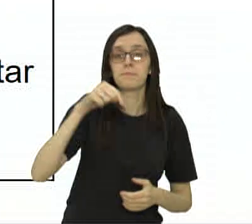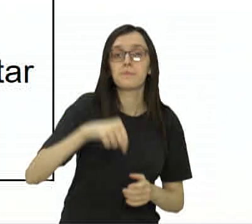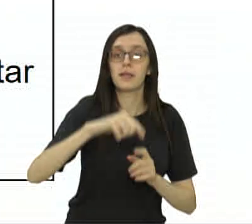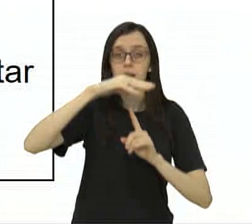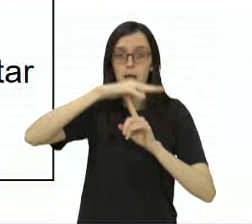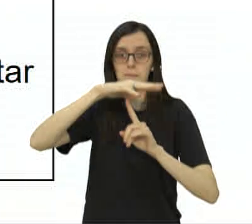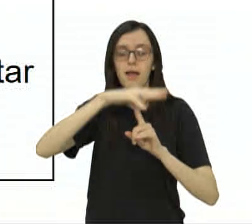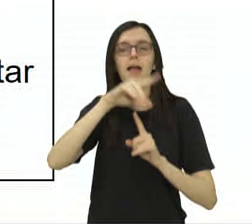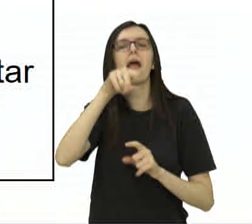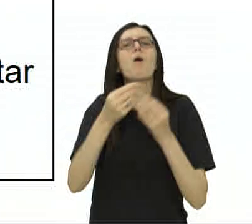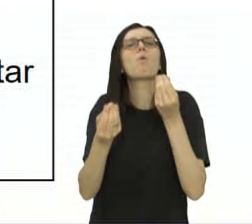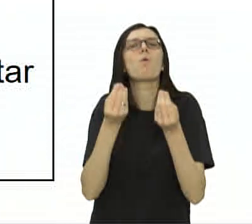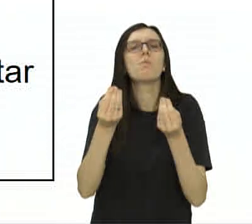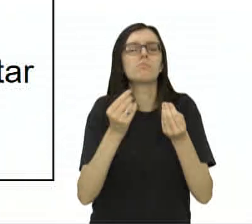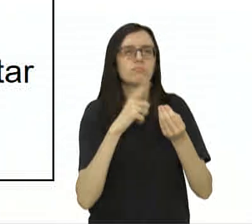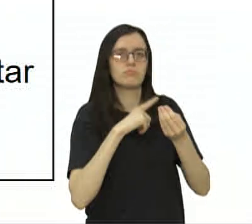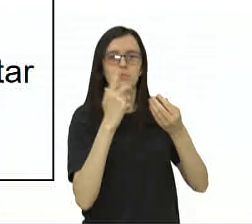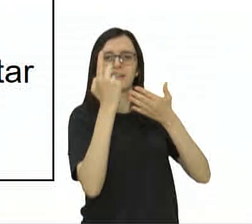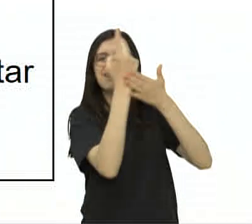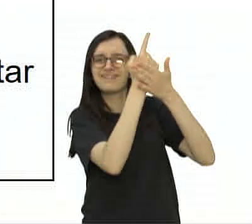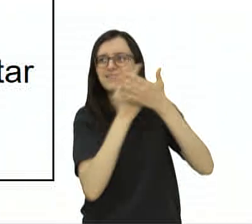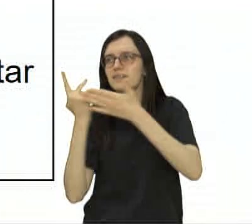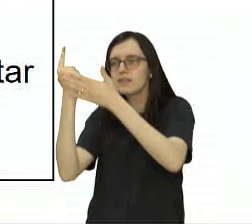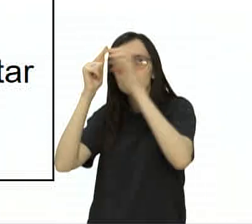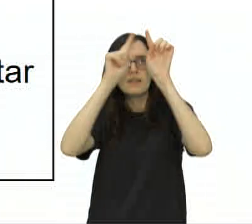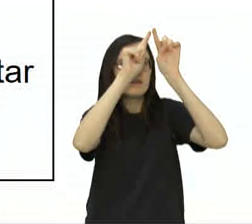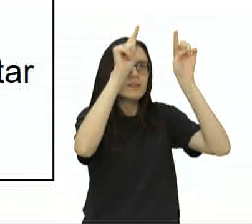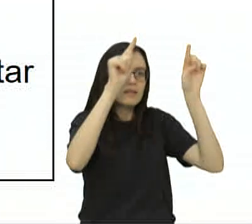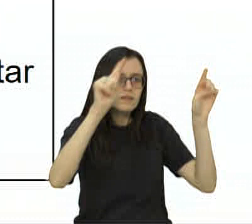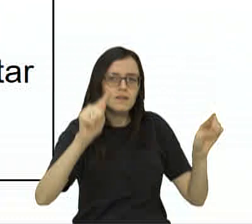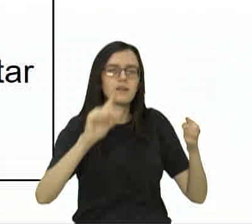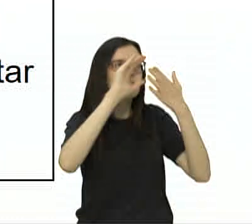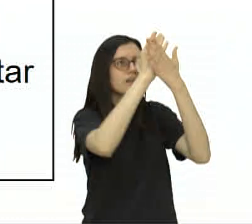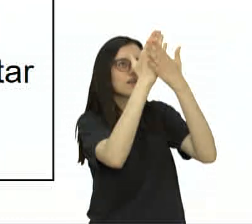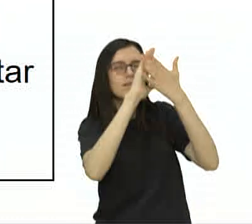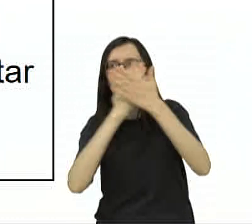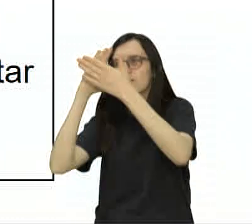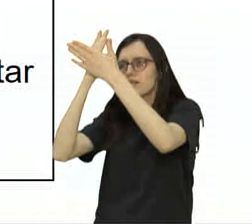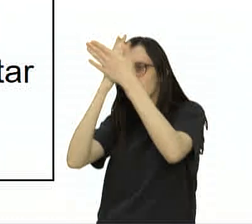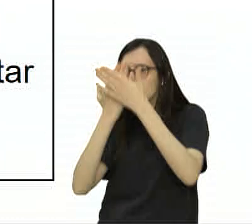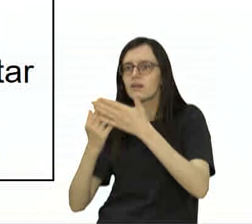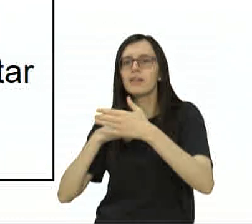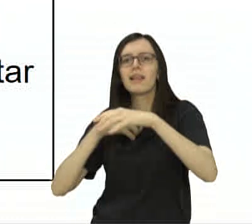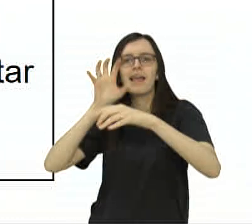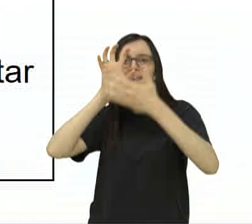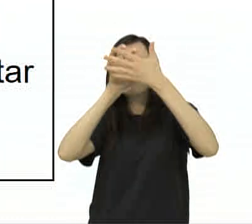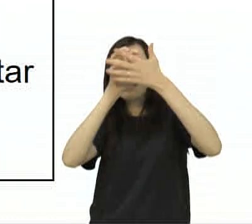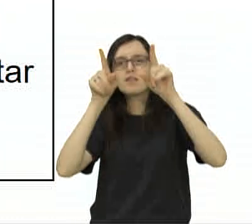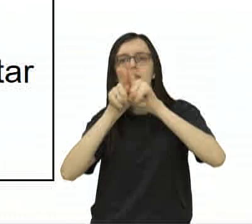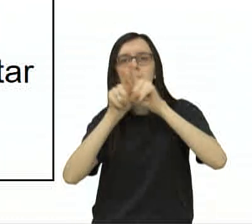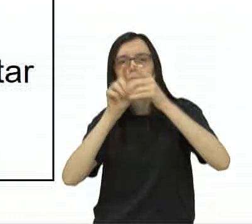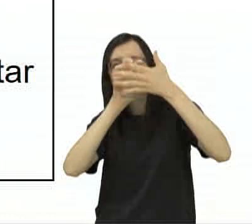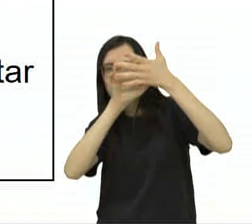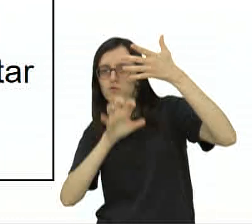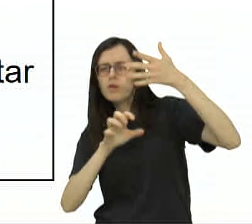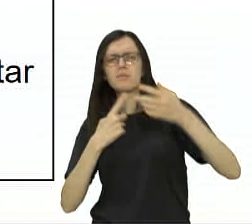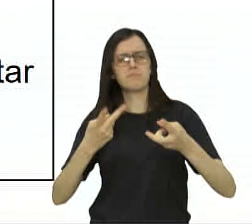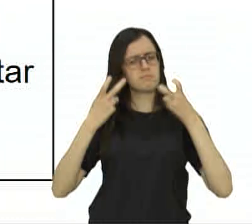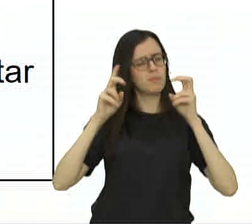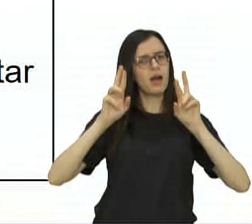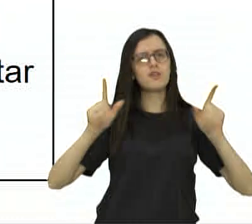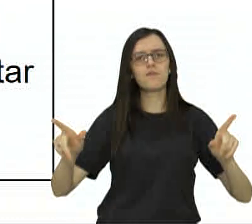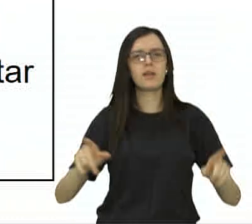a representação cartográfica dos contornos das mesorregiões Sudoeste e Centro-Sul são diferentes do contorno feito